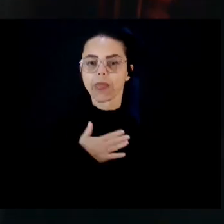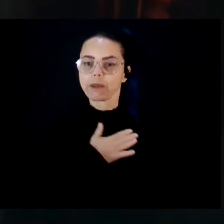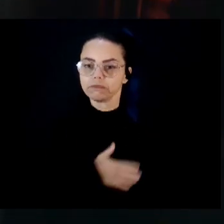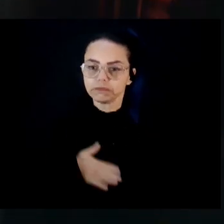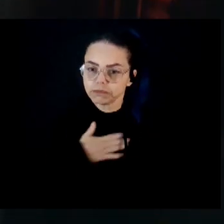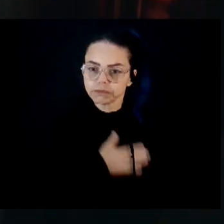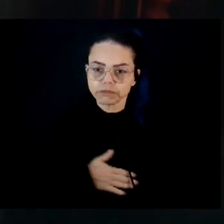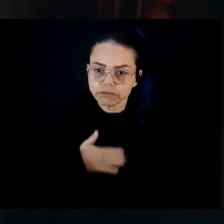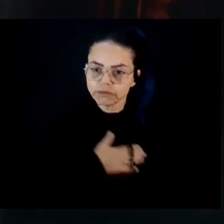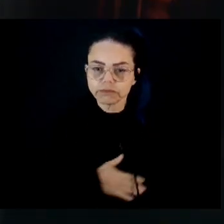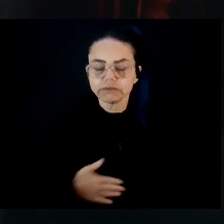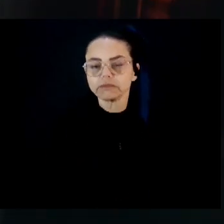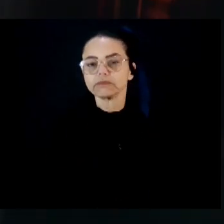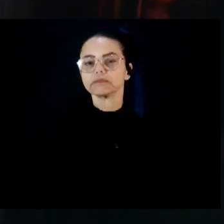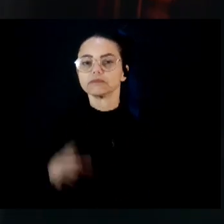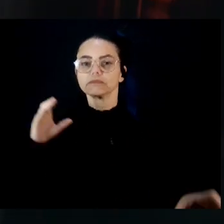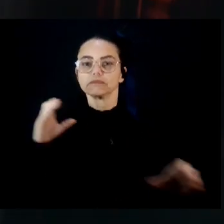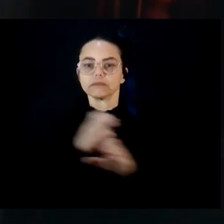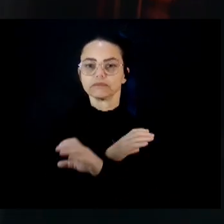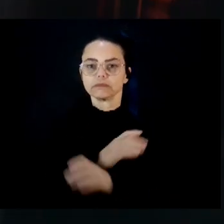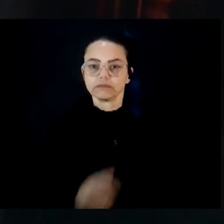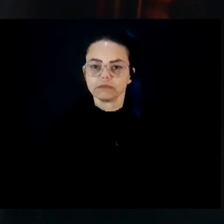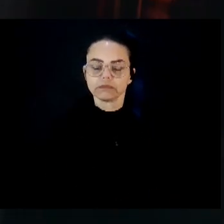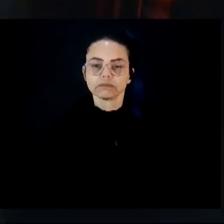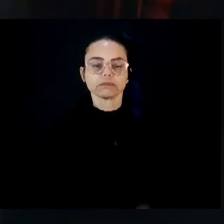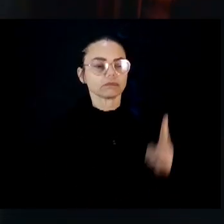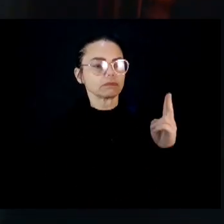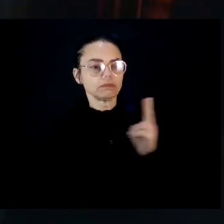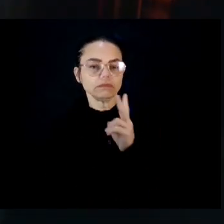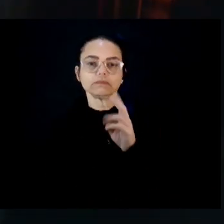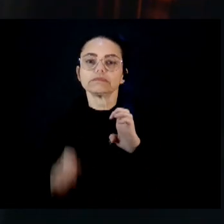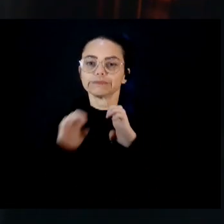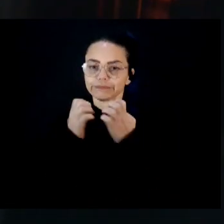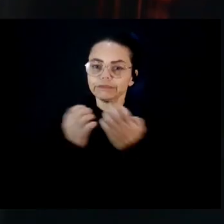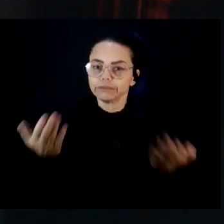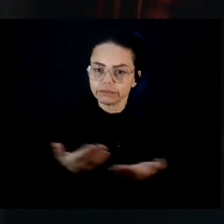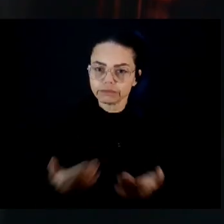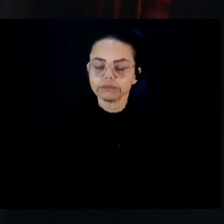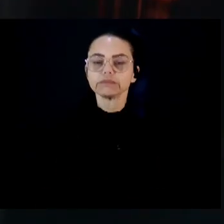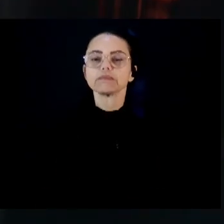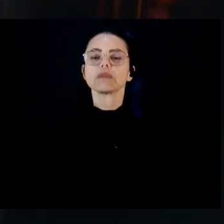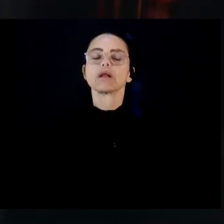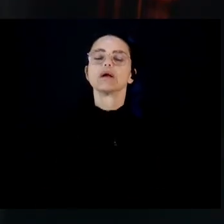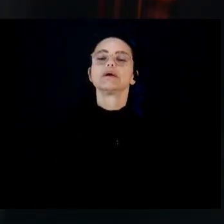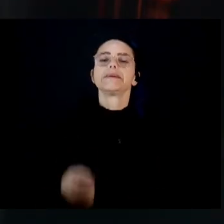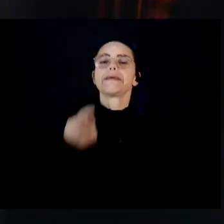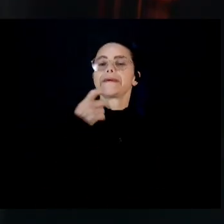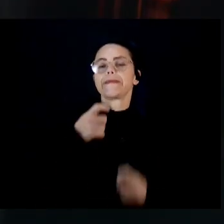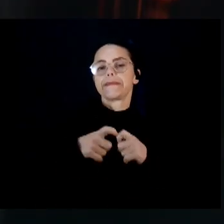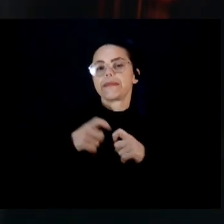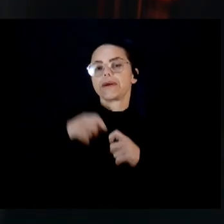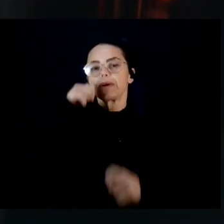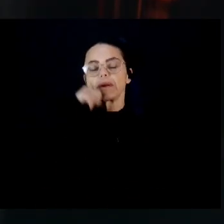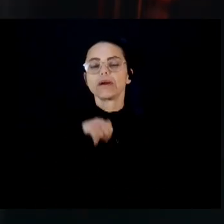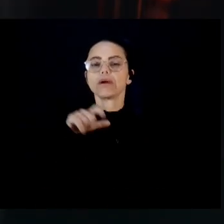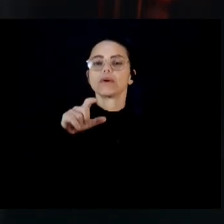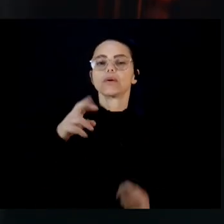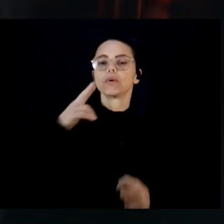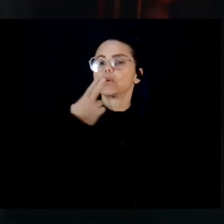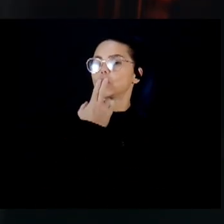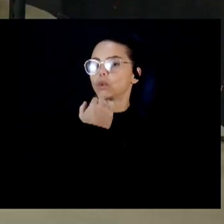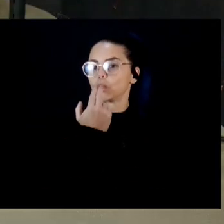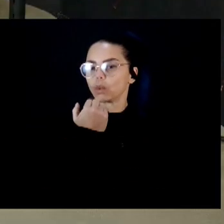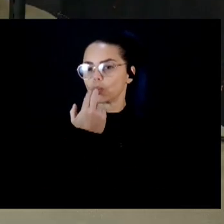bem. Para completar a nossa dupla do programa de hoje, a médica nutróloga Laís Paiva. Bom dia, doutora. Seja